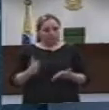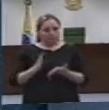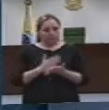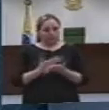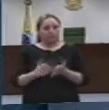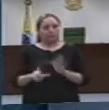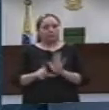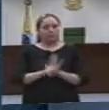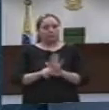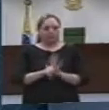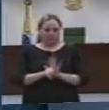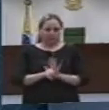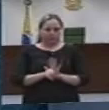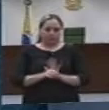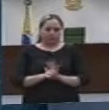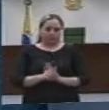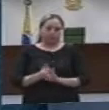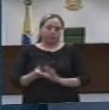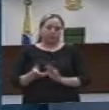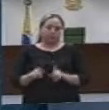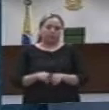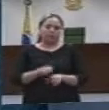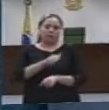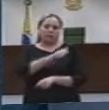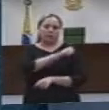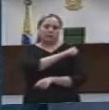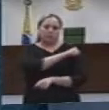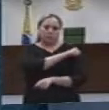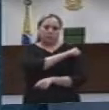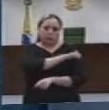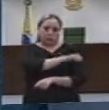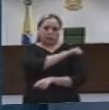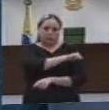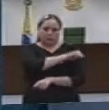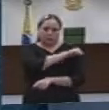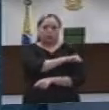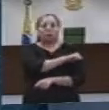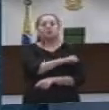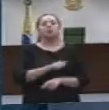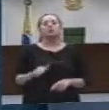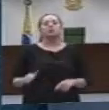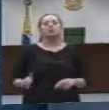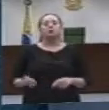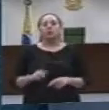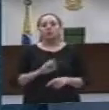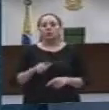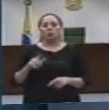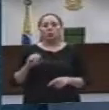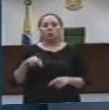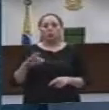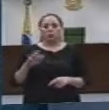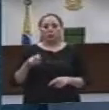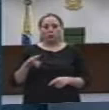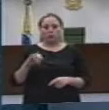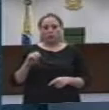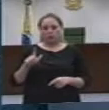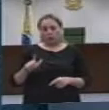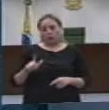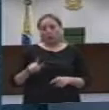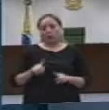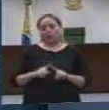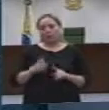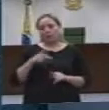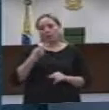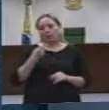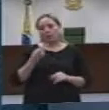leis inteligência do Rio de Janeiro não apenas são concessionais mas como falam